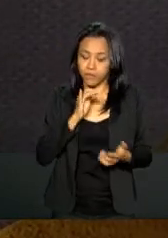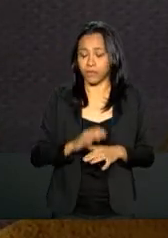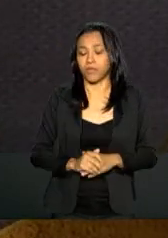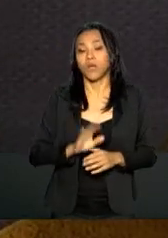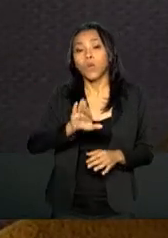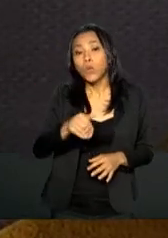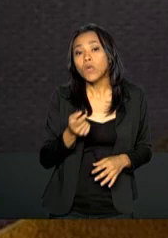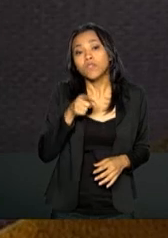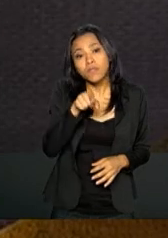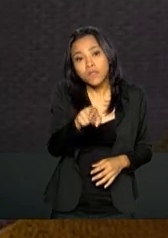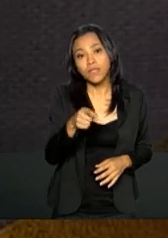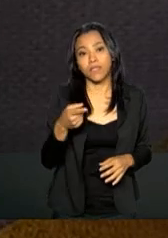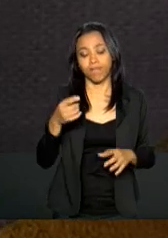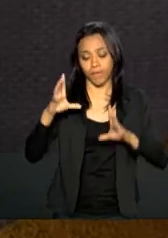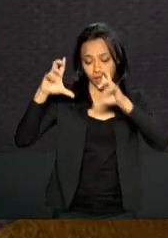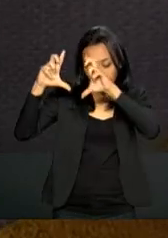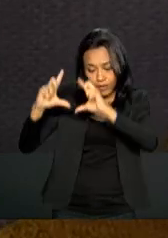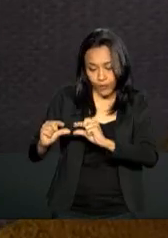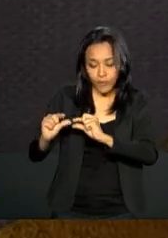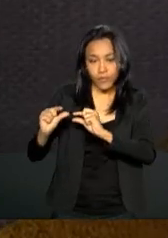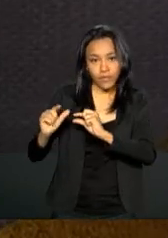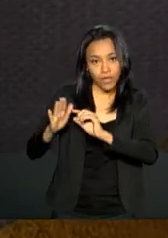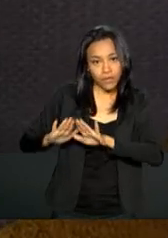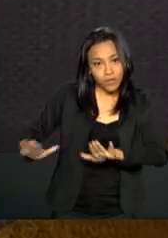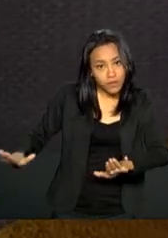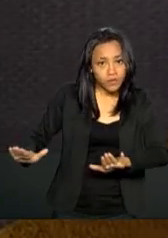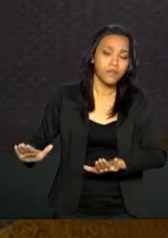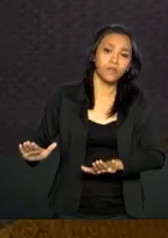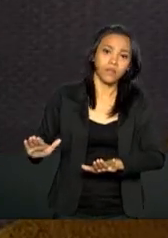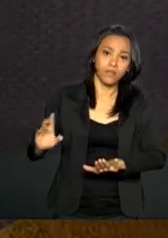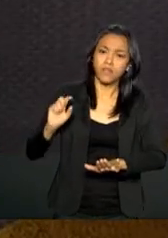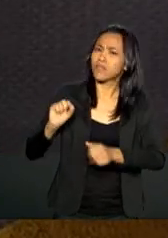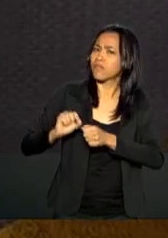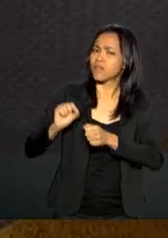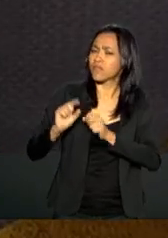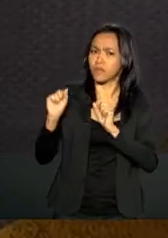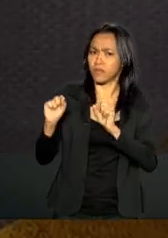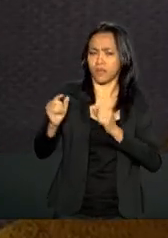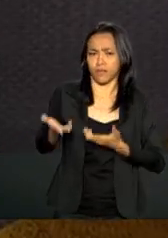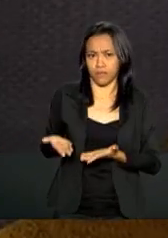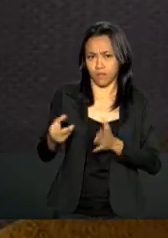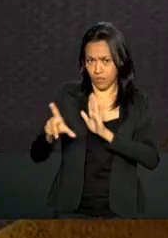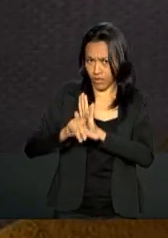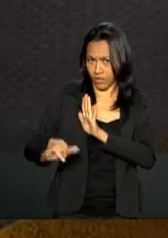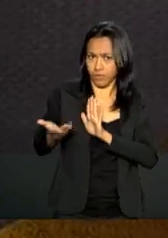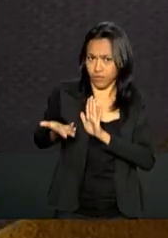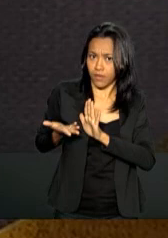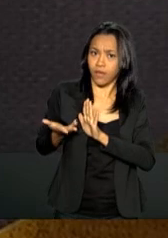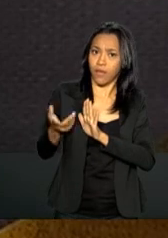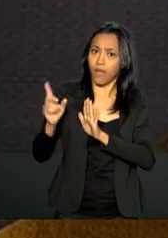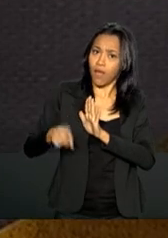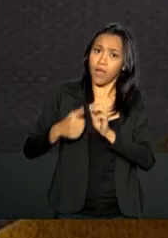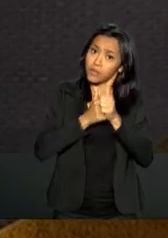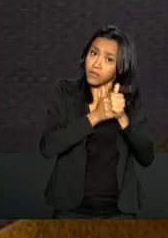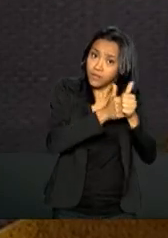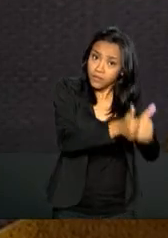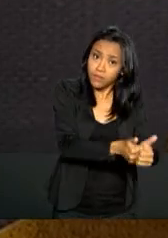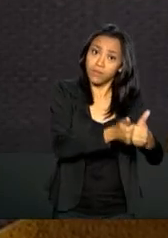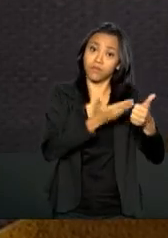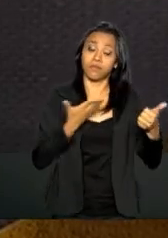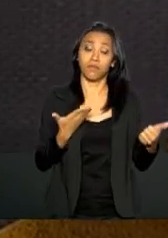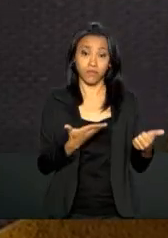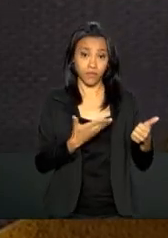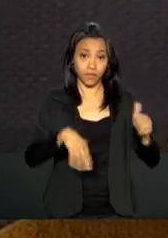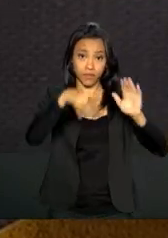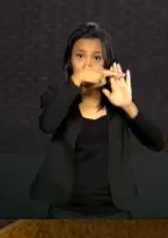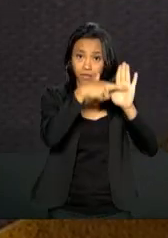se você simplifica é dessa maneira você está fazendo que compreendo os ditames da ordem da